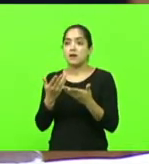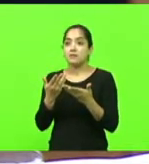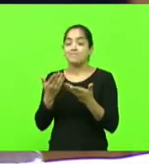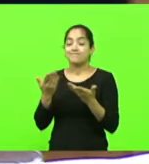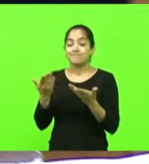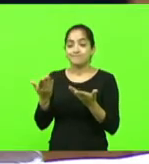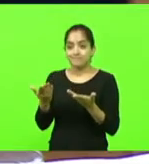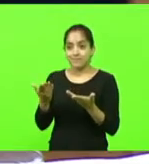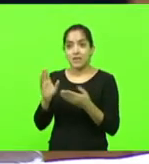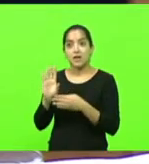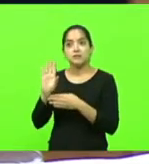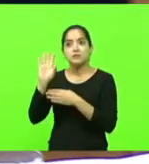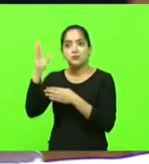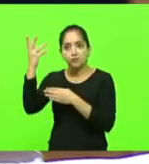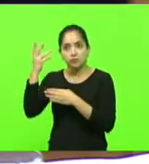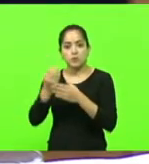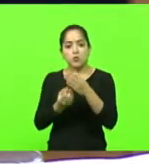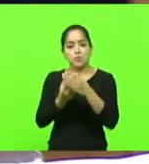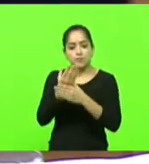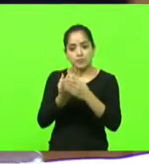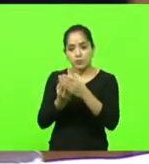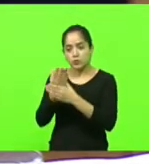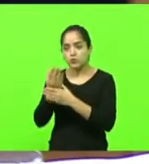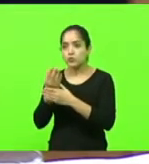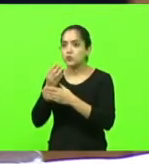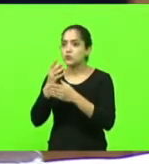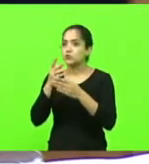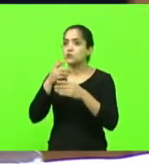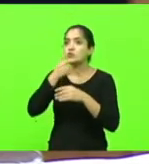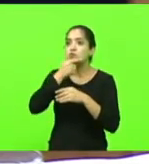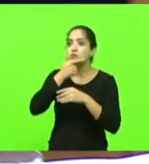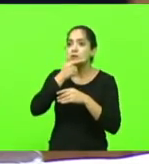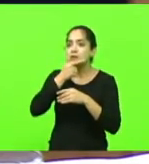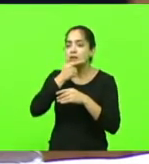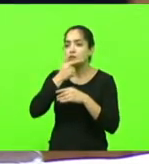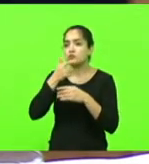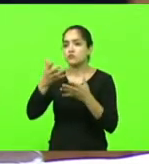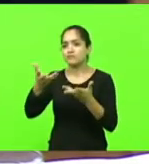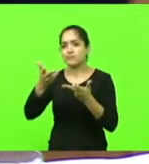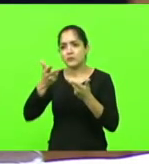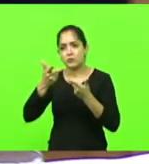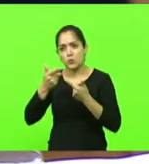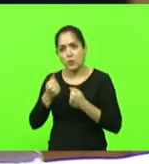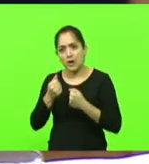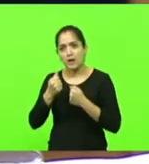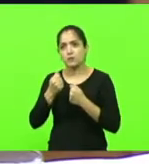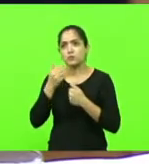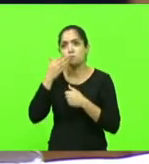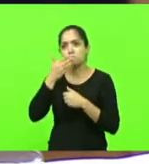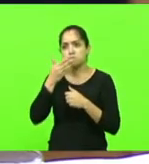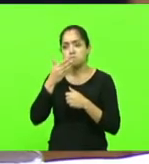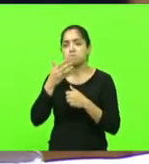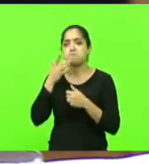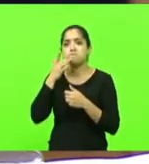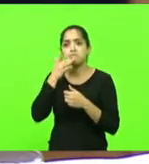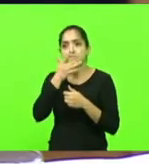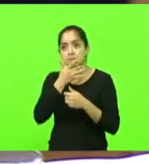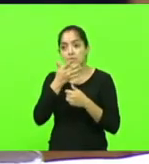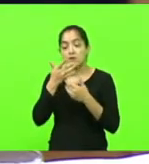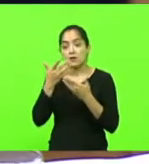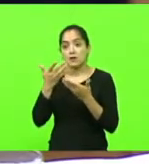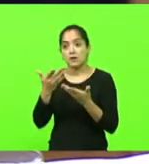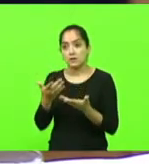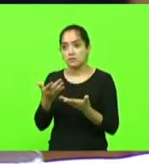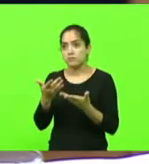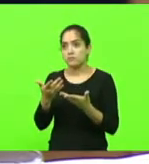está acontecendo com quem produz o queijo, um queijo saboroso, um queijo diferenciado, que, de repente,